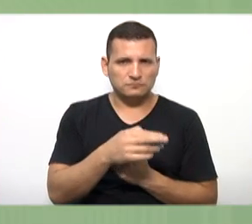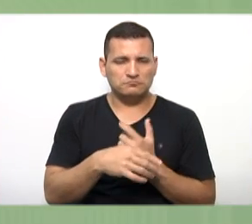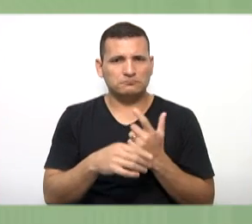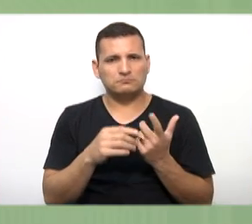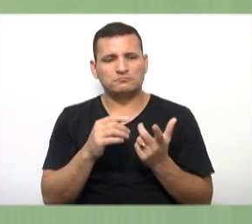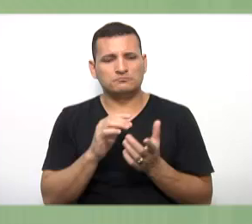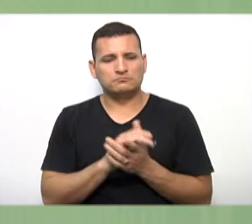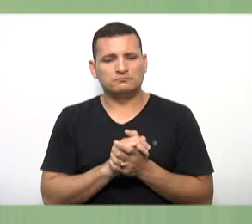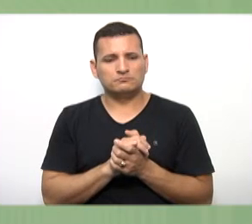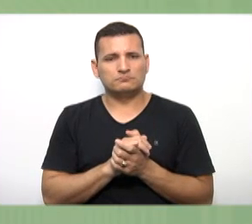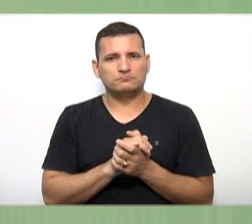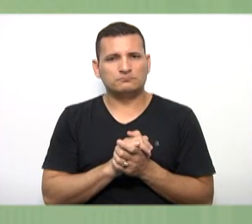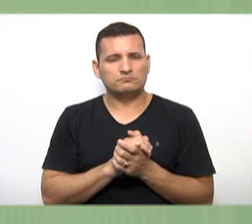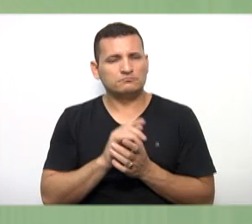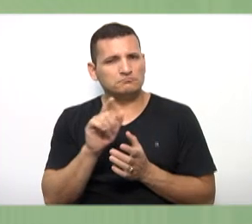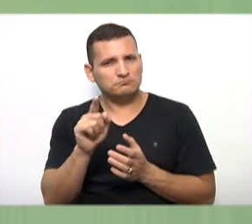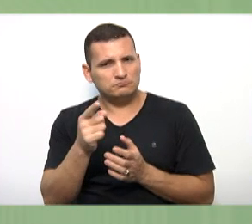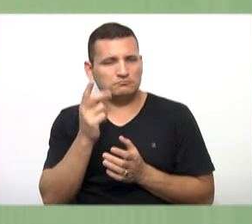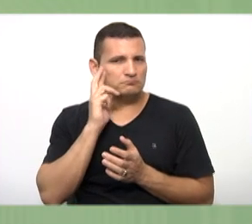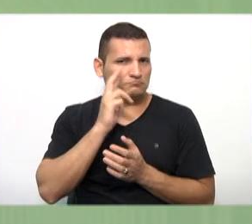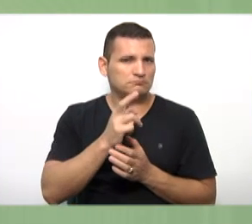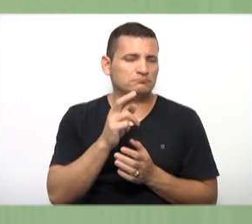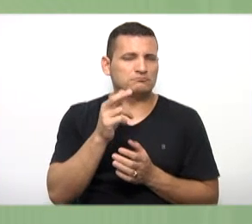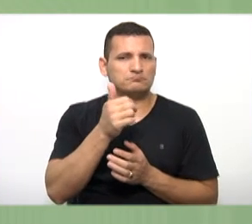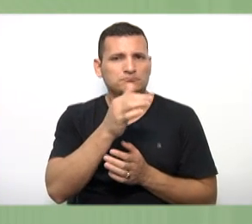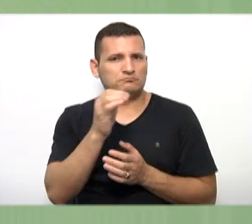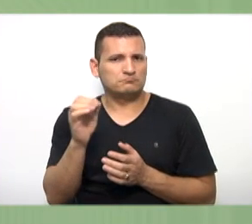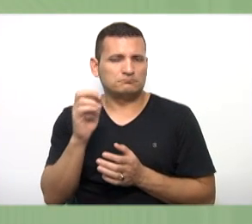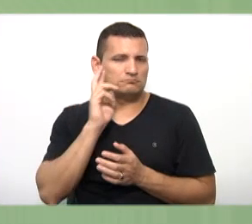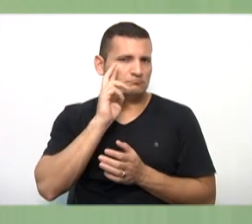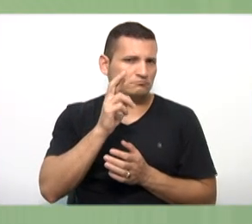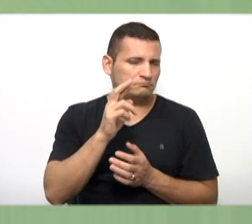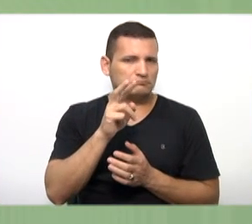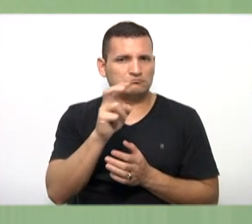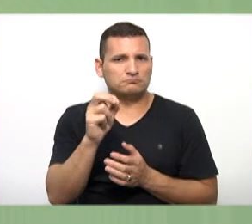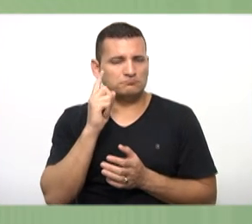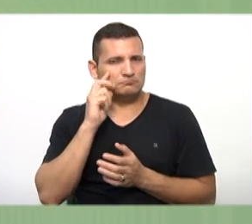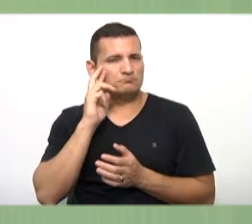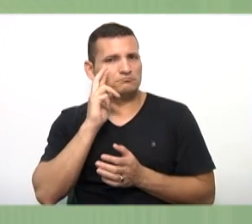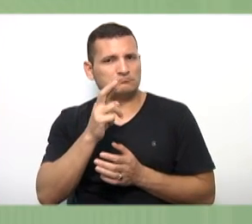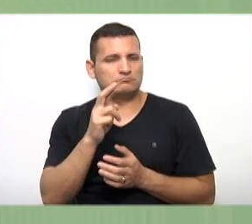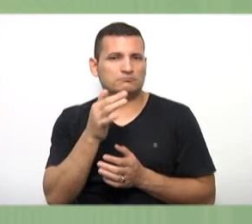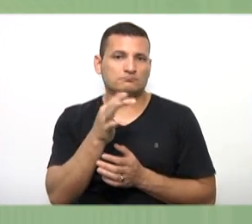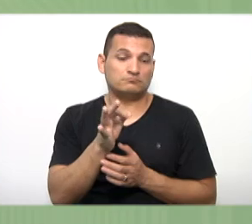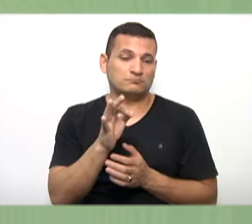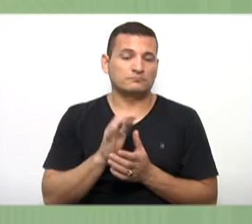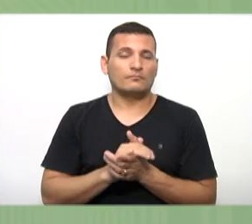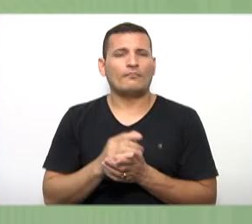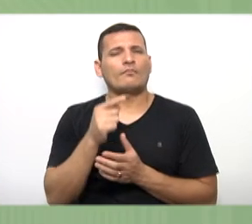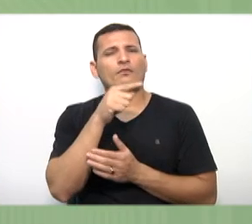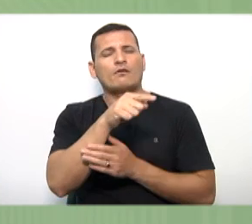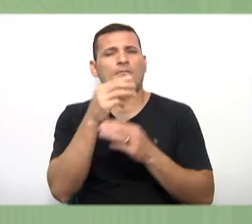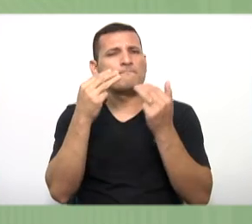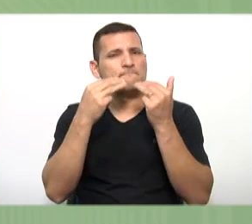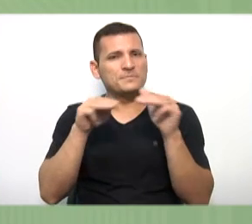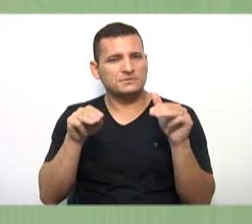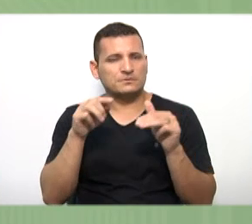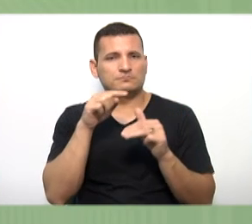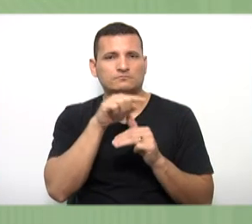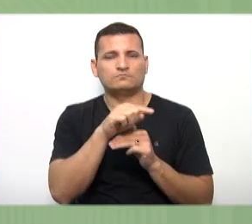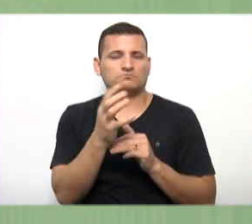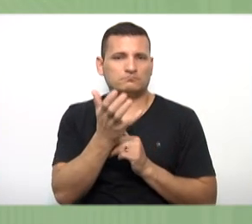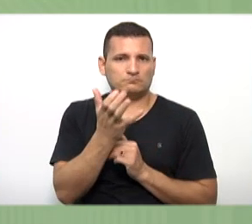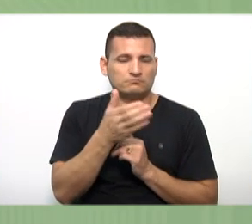chefes de 100, e chefes de 50 e chefes de 10. E aí, diante dessa mensagem, eu